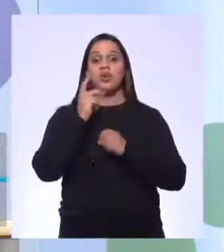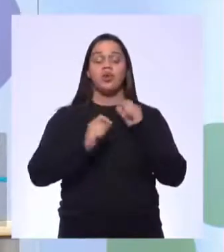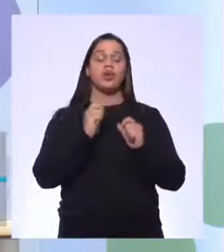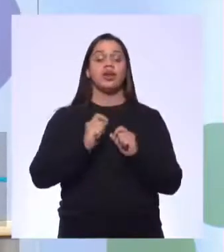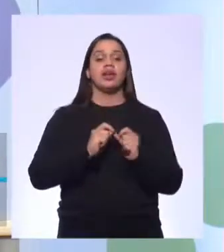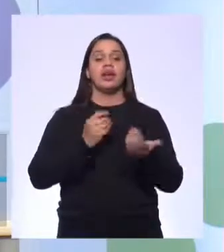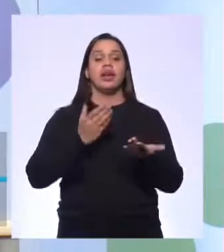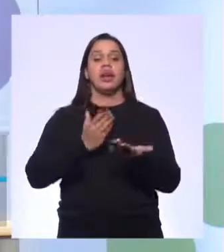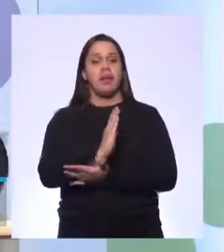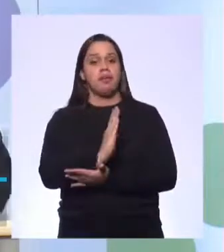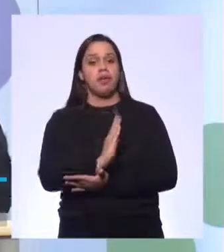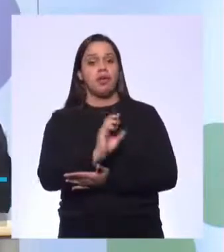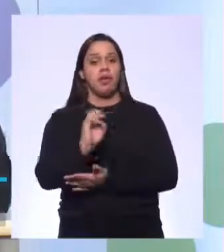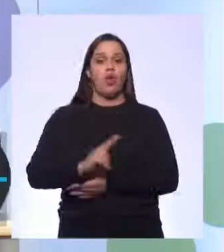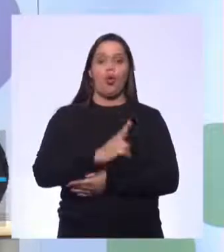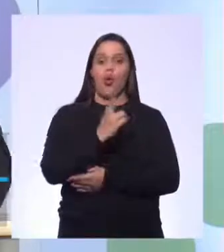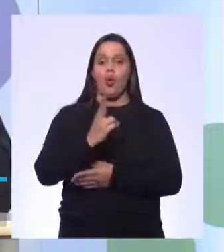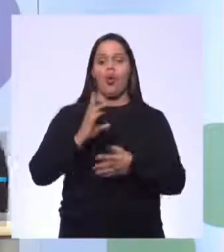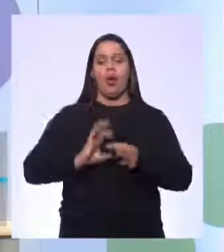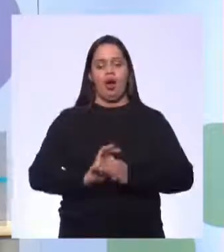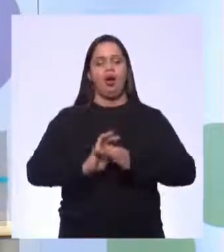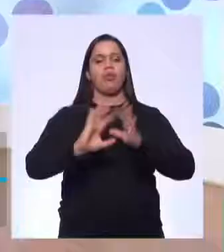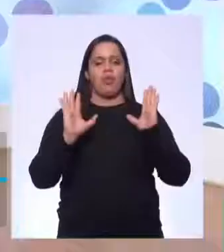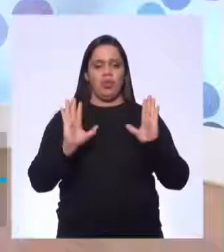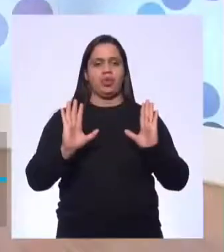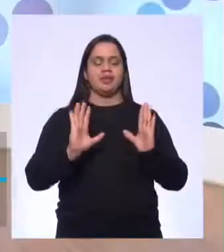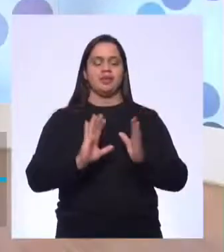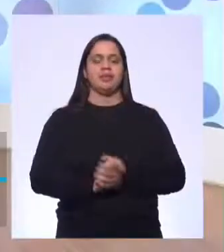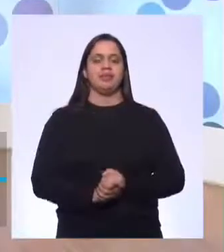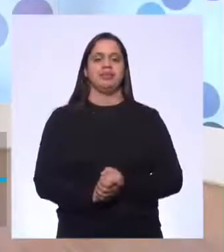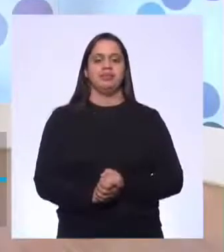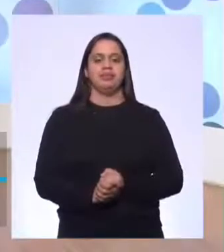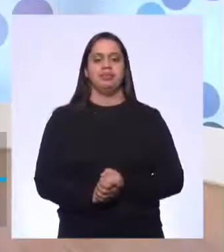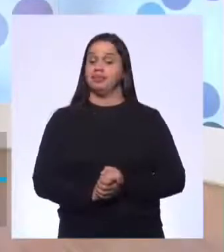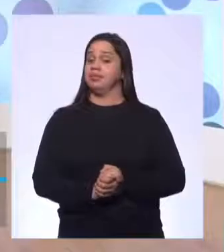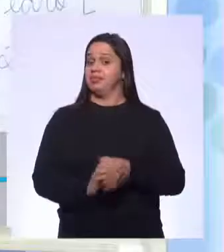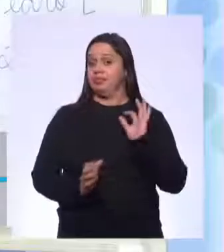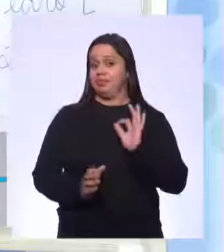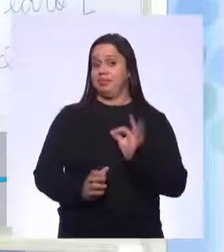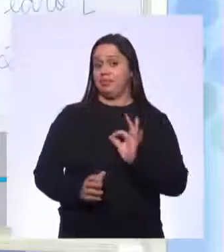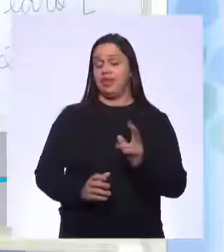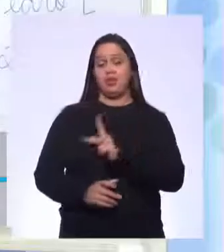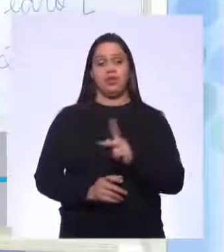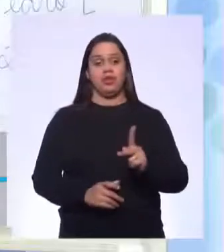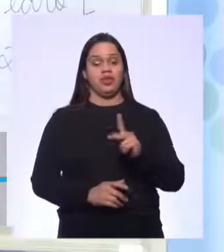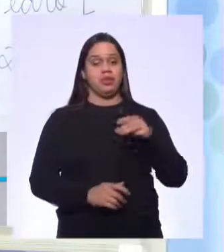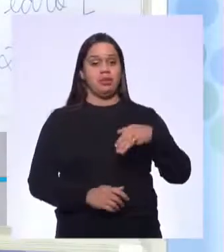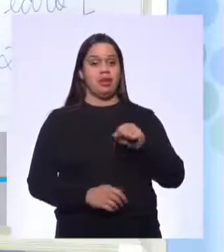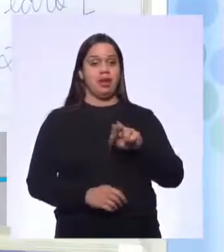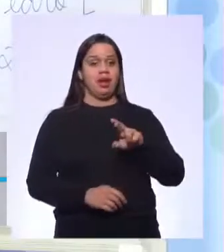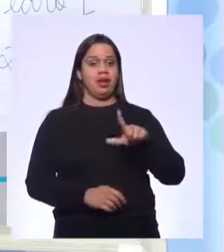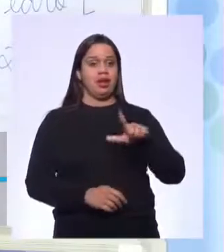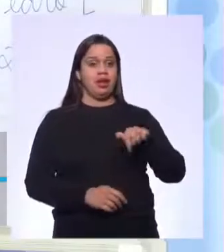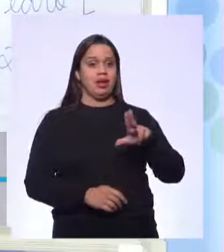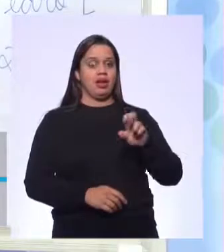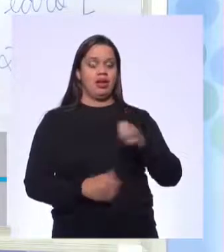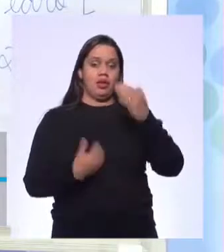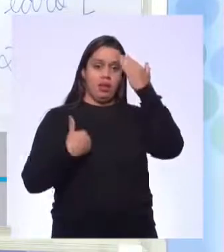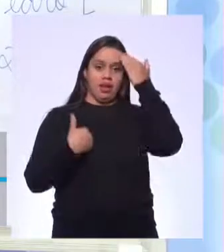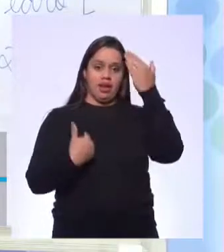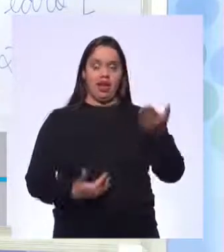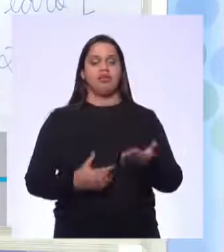aprovar ou autorizar. Muito bem, isso aí. Professora Marlene, obrigada. Realmente é